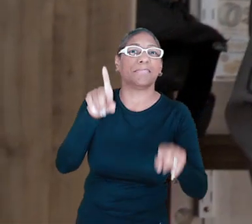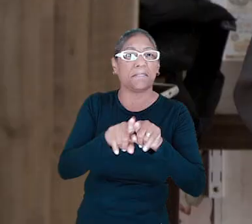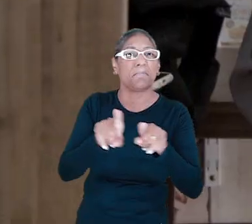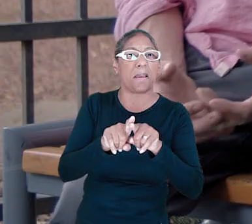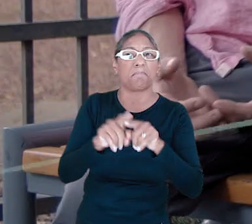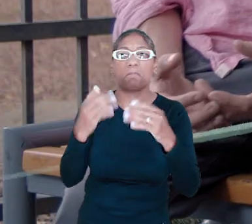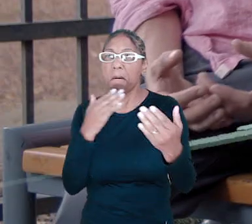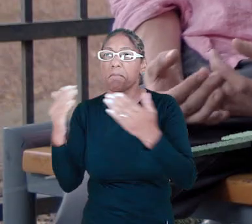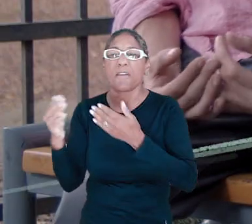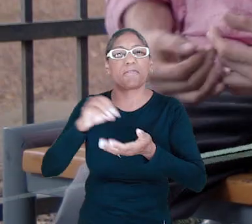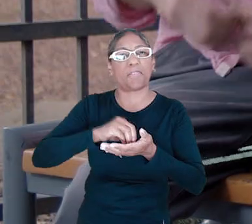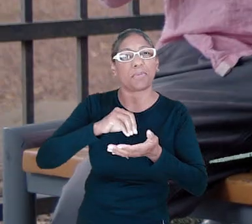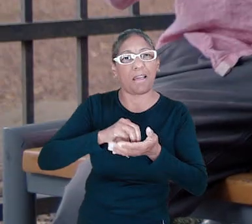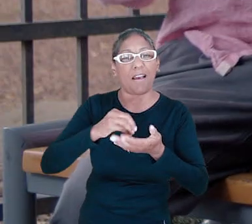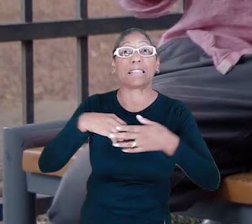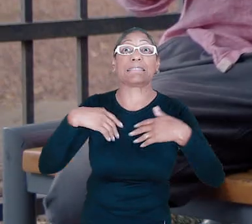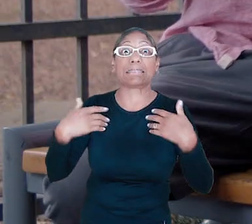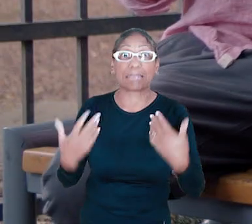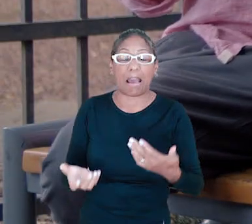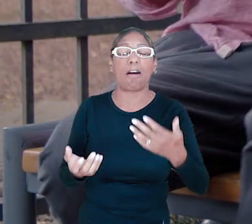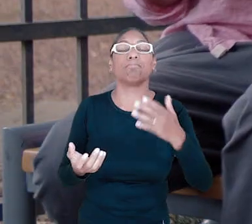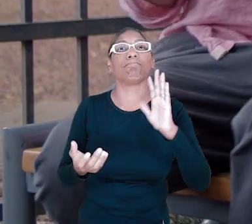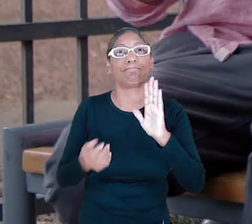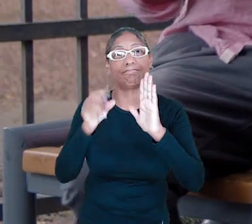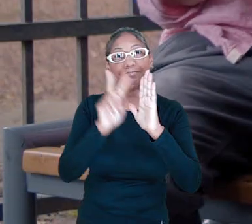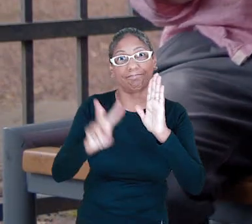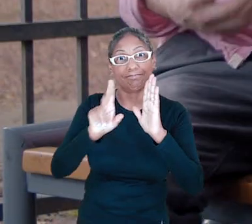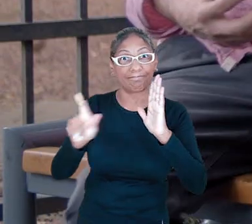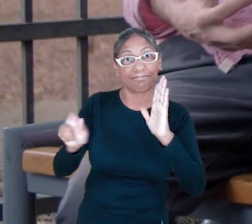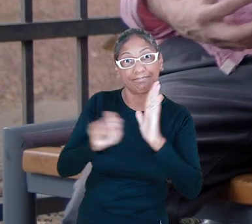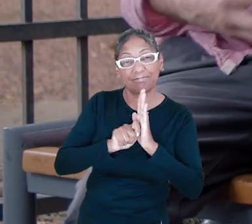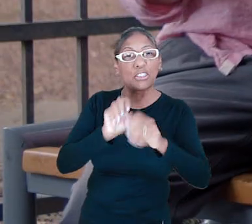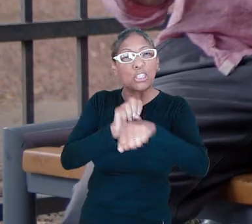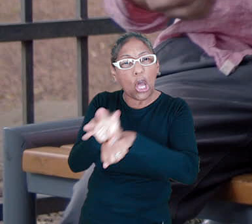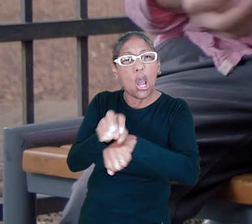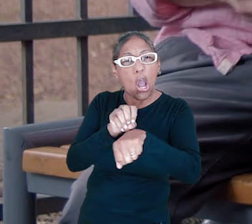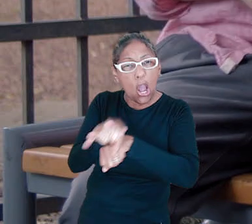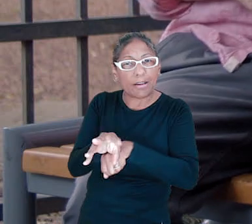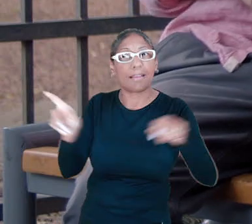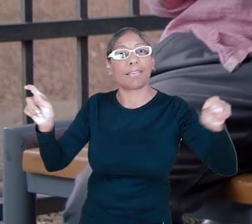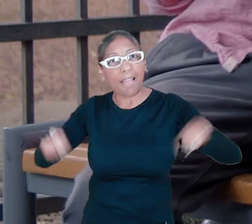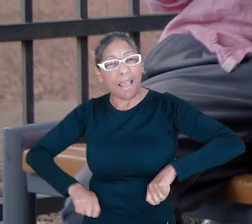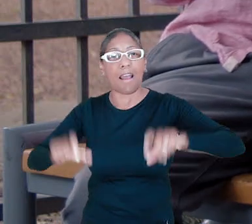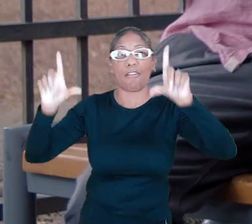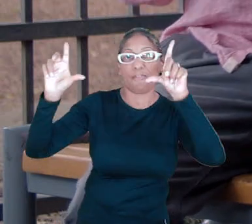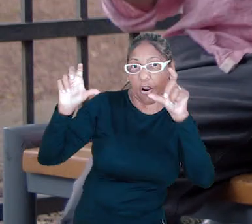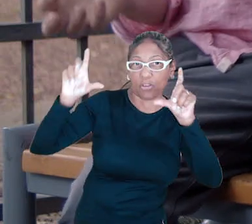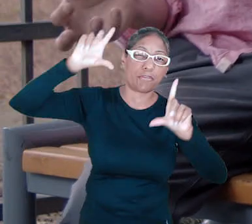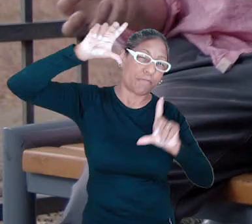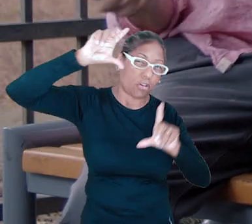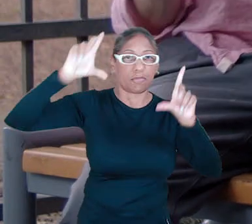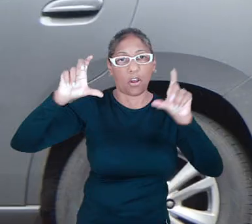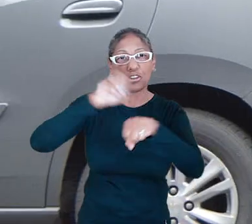nas interações, até a equipe de audiovisual, por exemplo, ia lá e dava toques, e falava, olha, faz uma foto de tal jeito, de tal